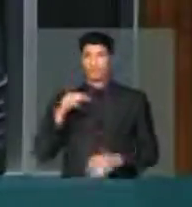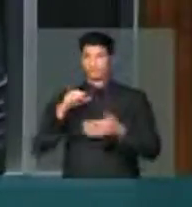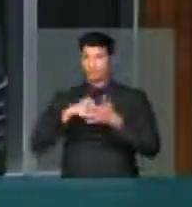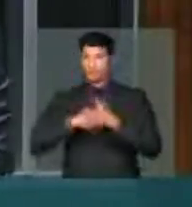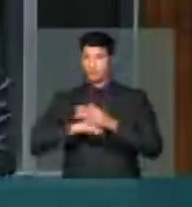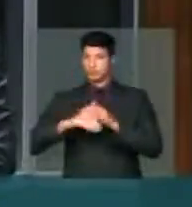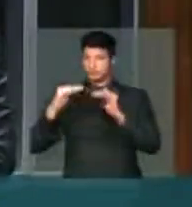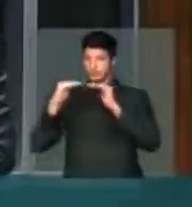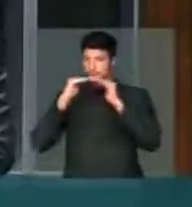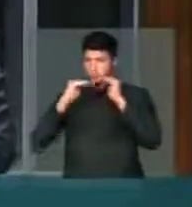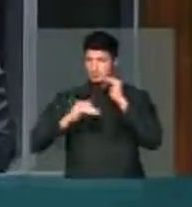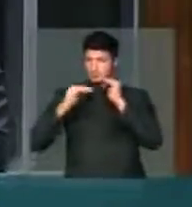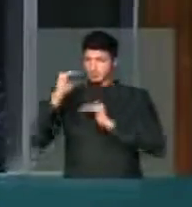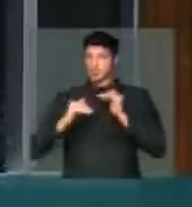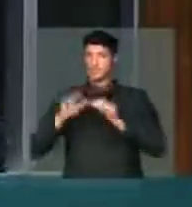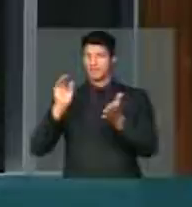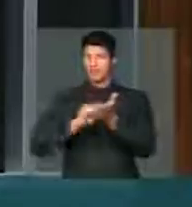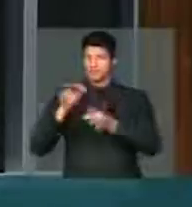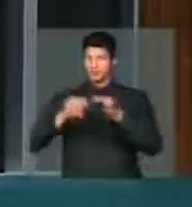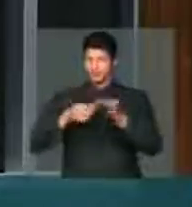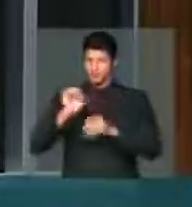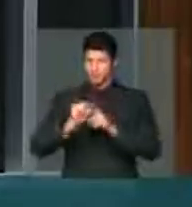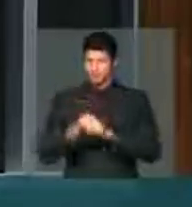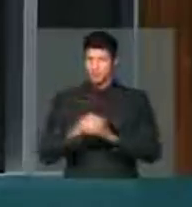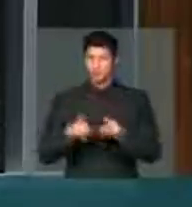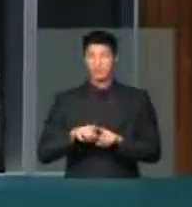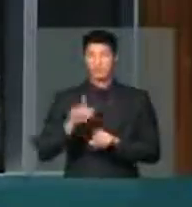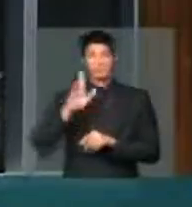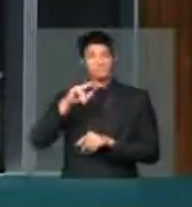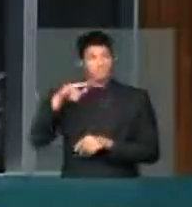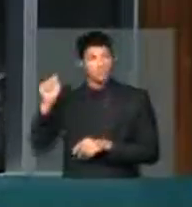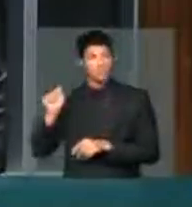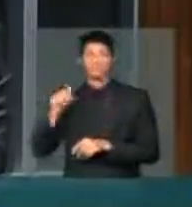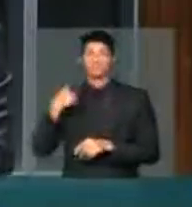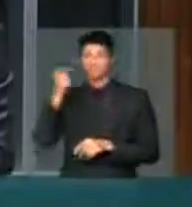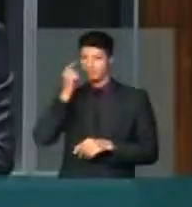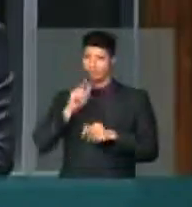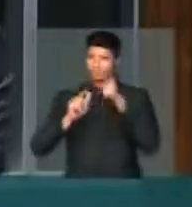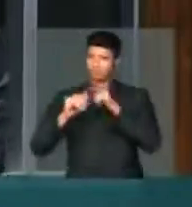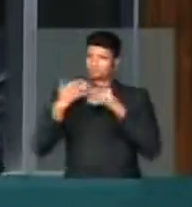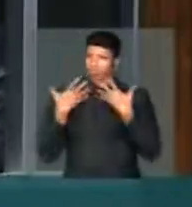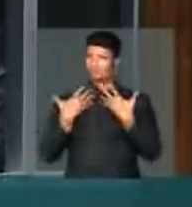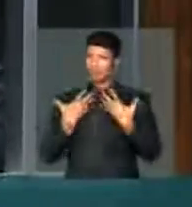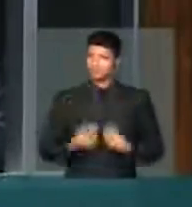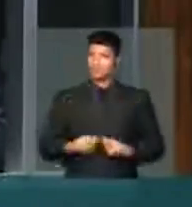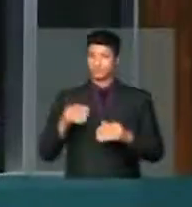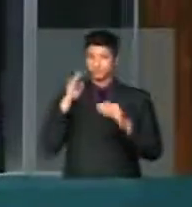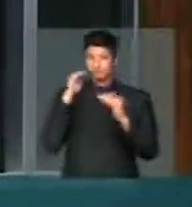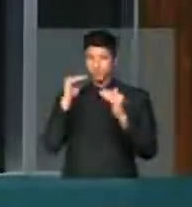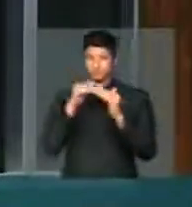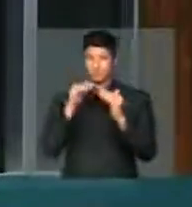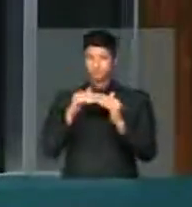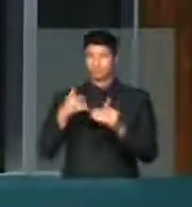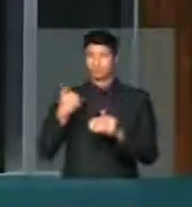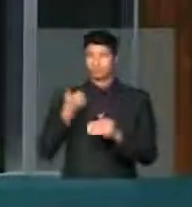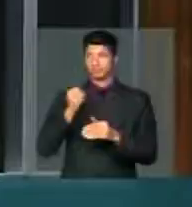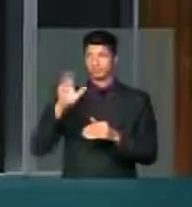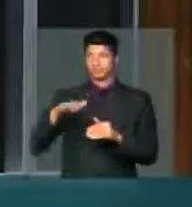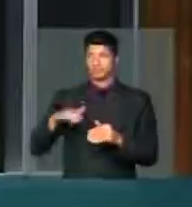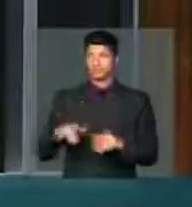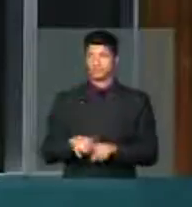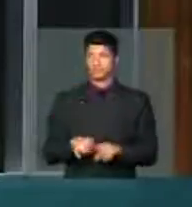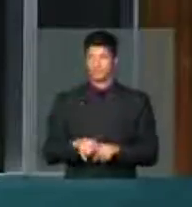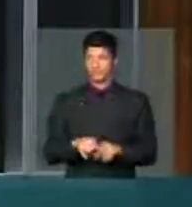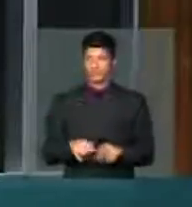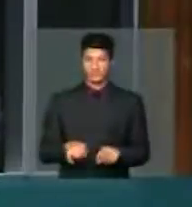combatem a desigualdade, as injustiças sociais, e jamais poderia se comportar favoravelmente à redução da